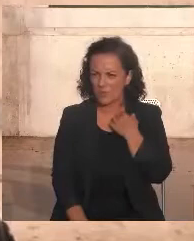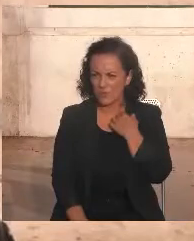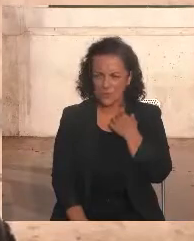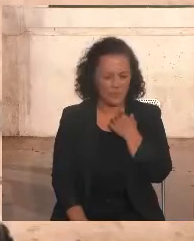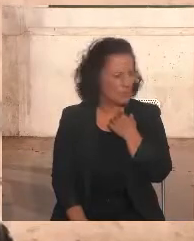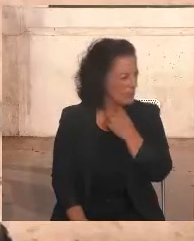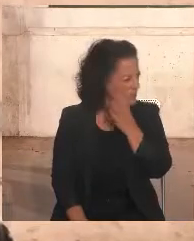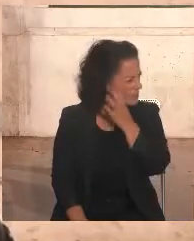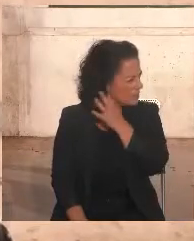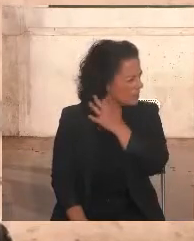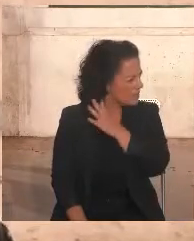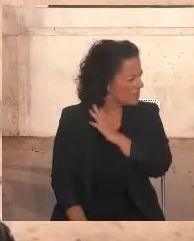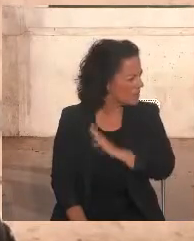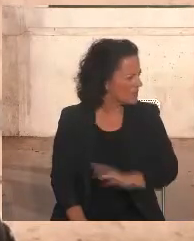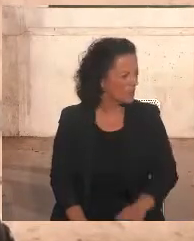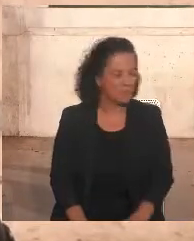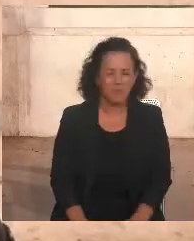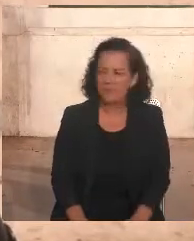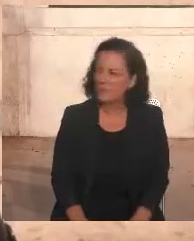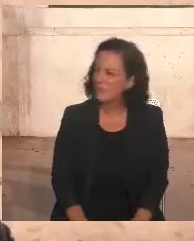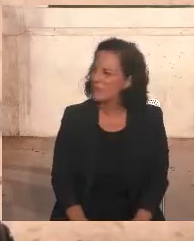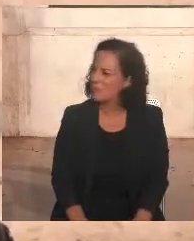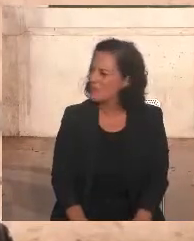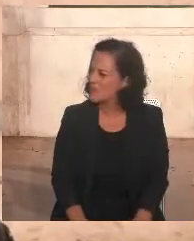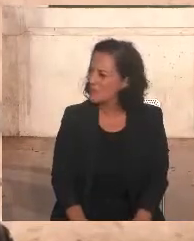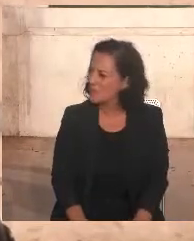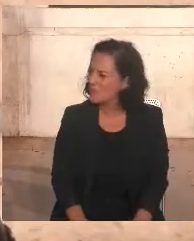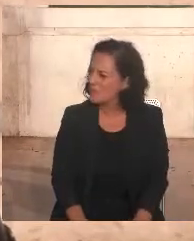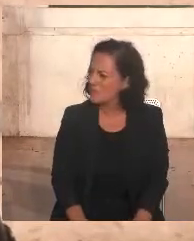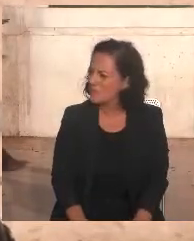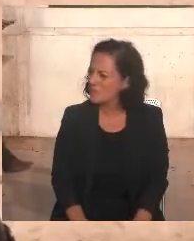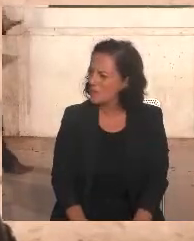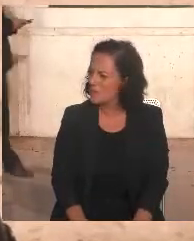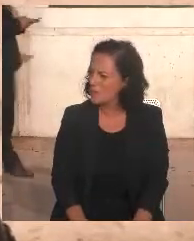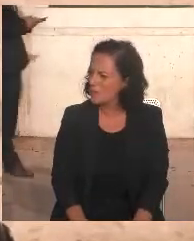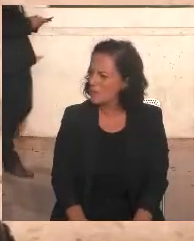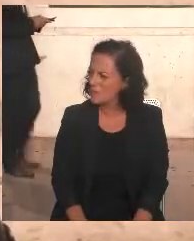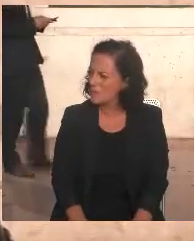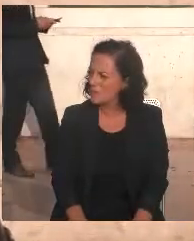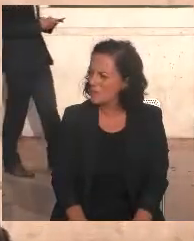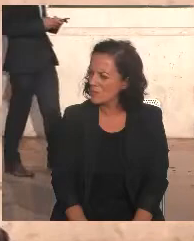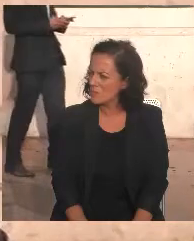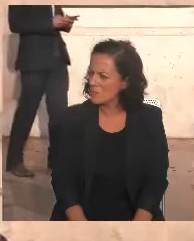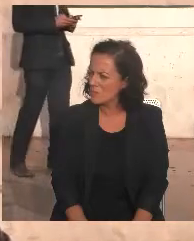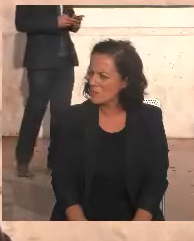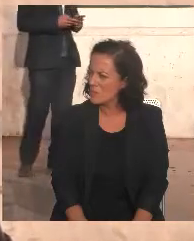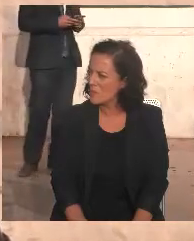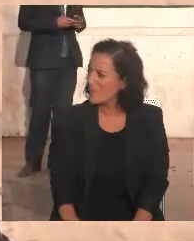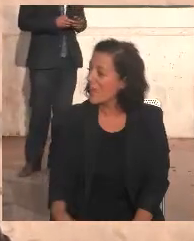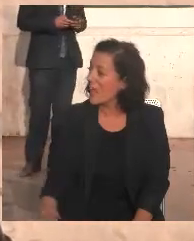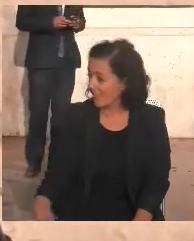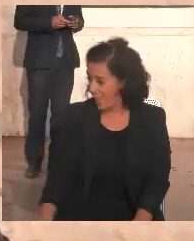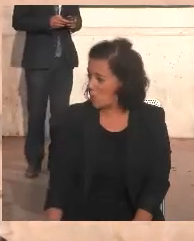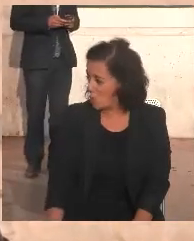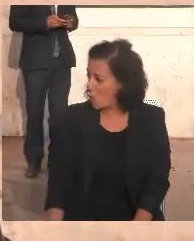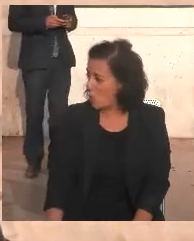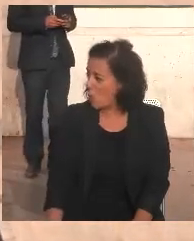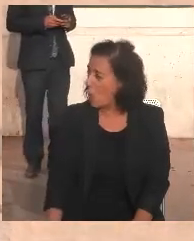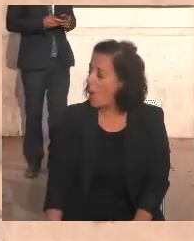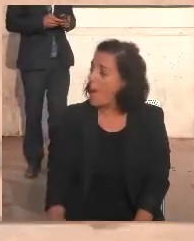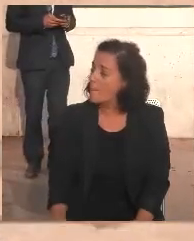Sou um vento novo. Sou um vento novo. Vejo-me de